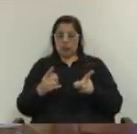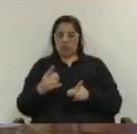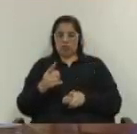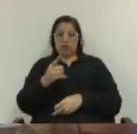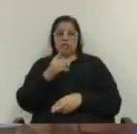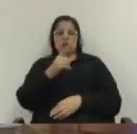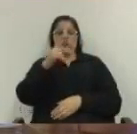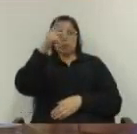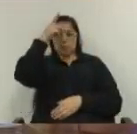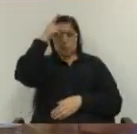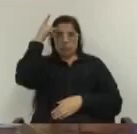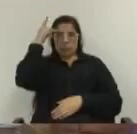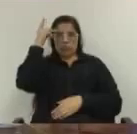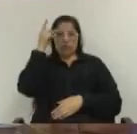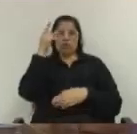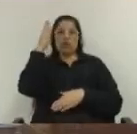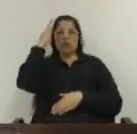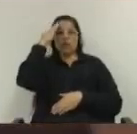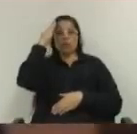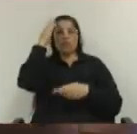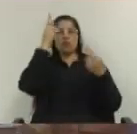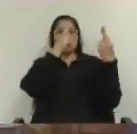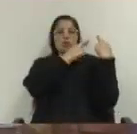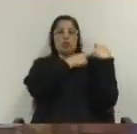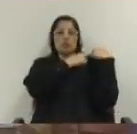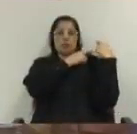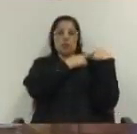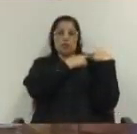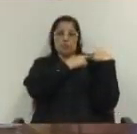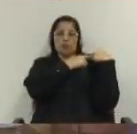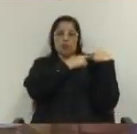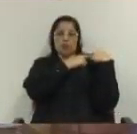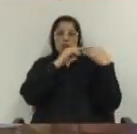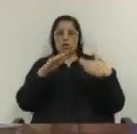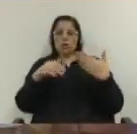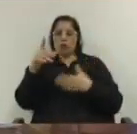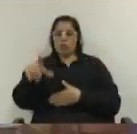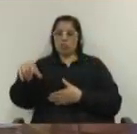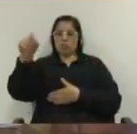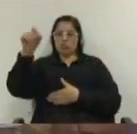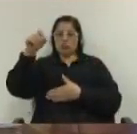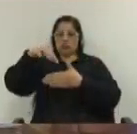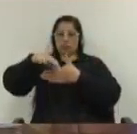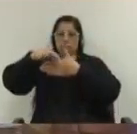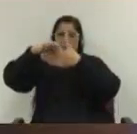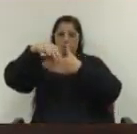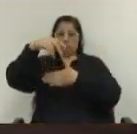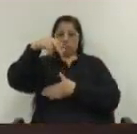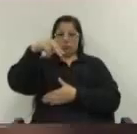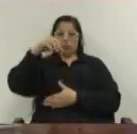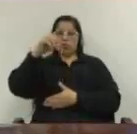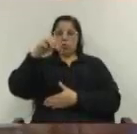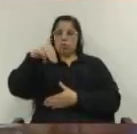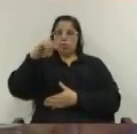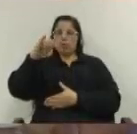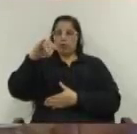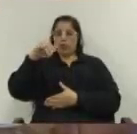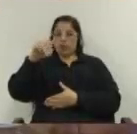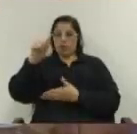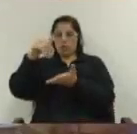para ensejar, faço aqui uma reflexão sobre a nomeação do atual secretário da Saúde, o